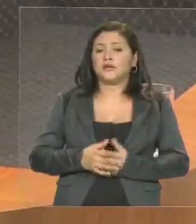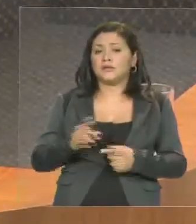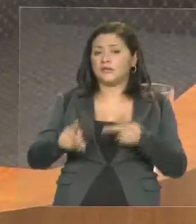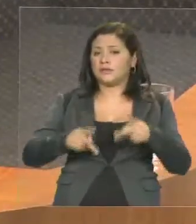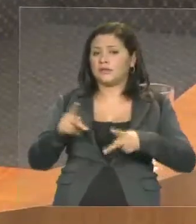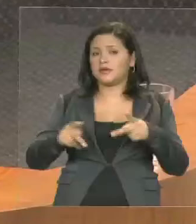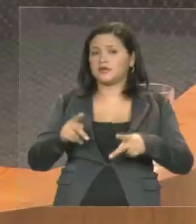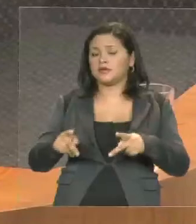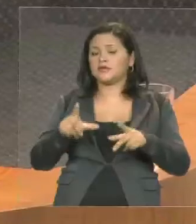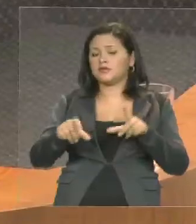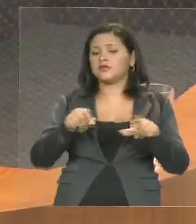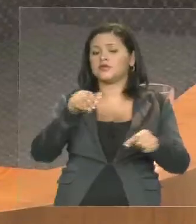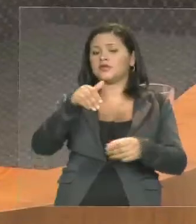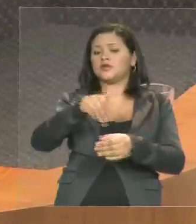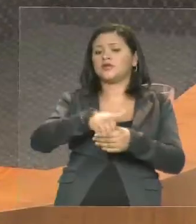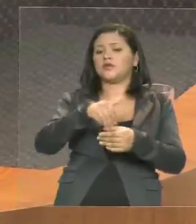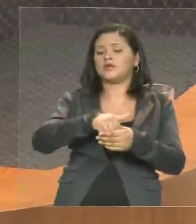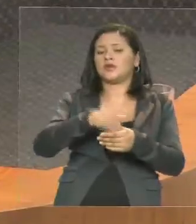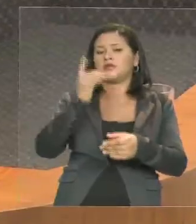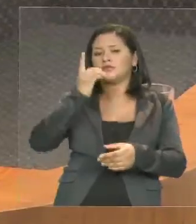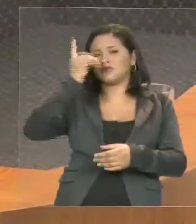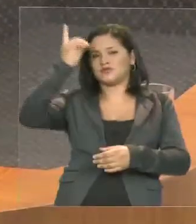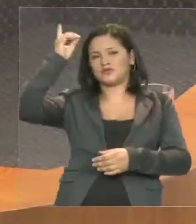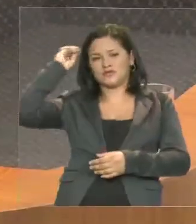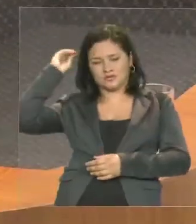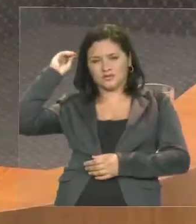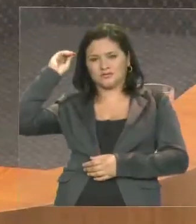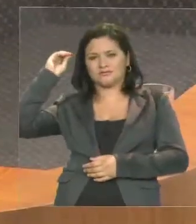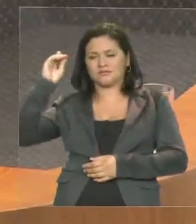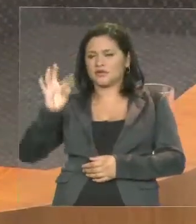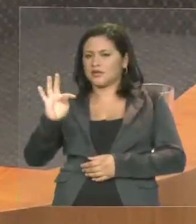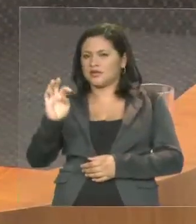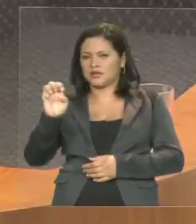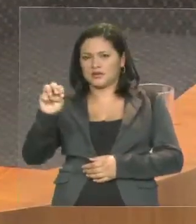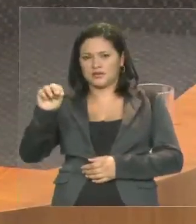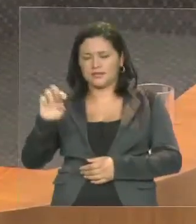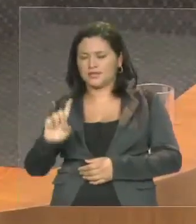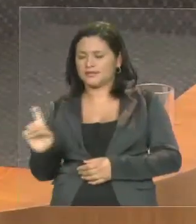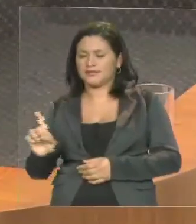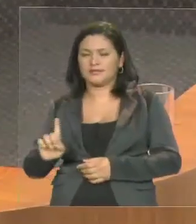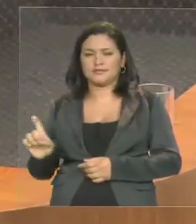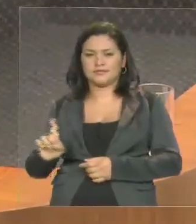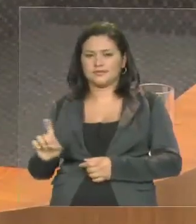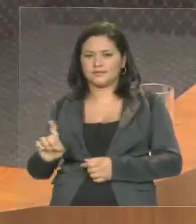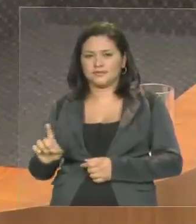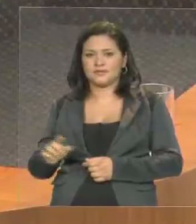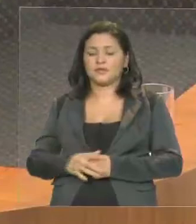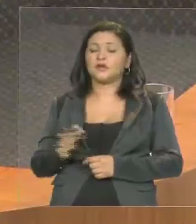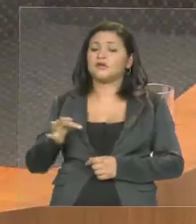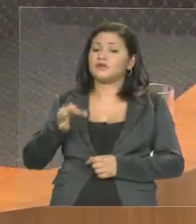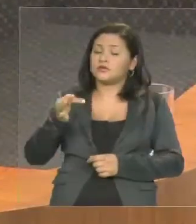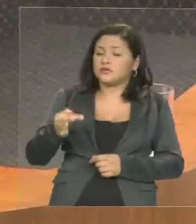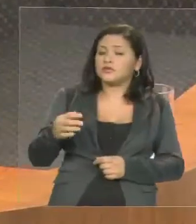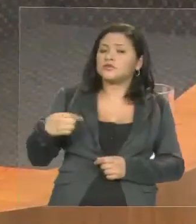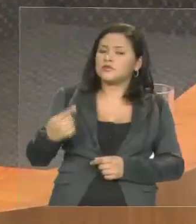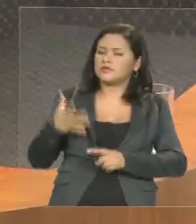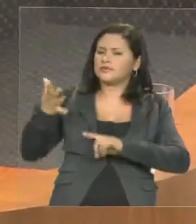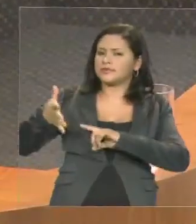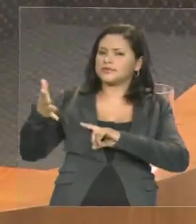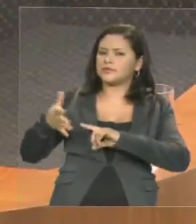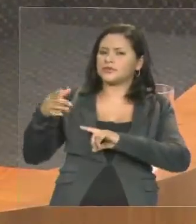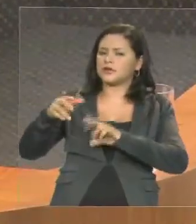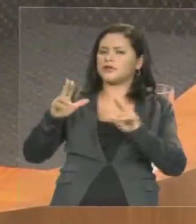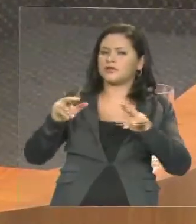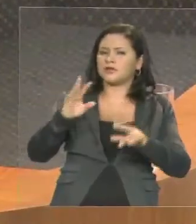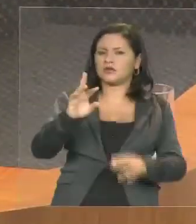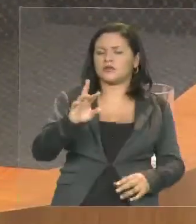falta um debate muito mais profundo, que não cabe aqui nesse tempo, né, deputado Max Barro, que a gente vai fazer futuramente sobre a reforma, para que a gente possa discutir.